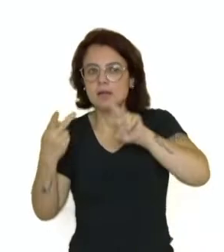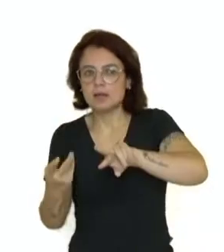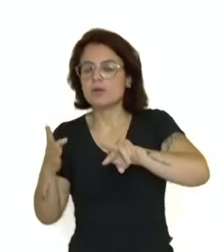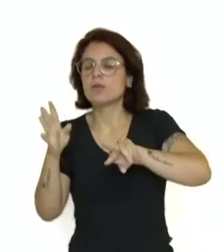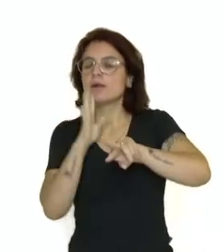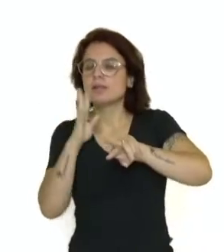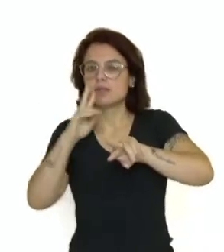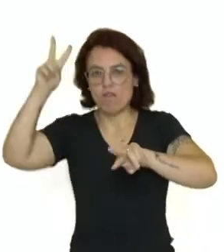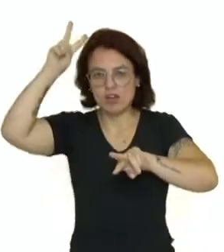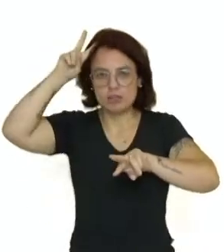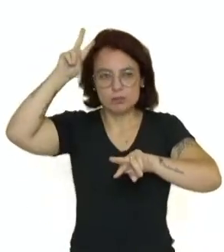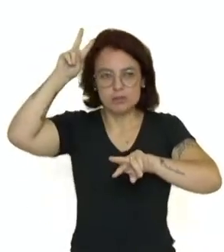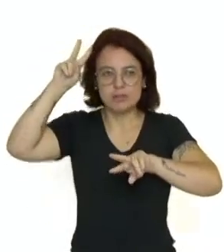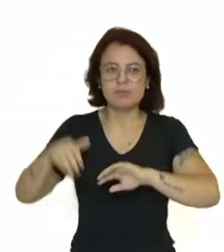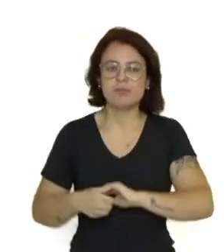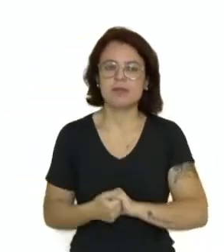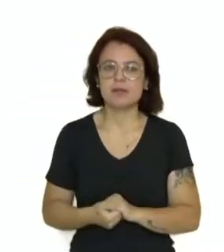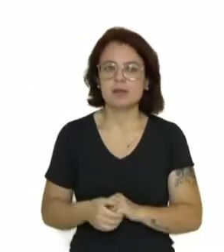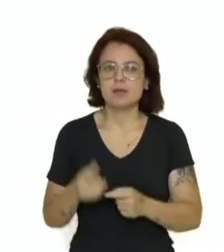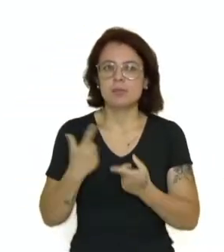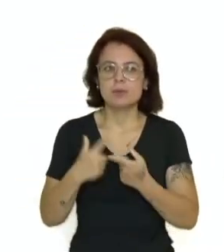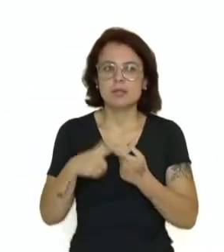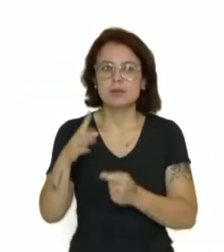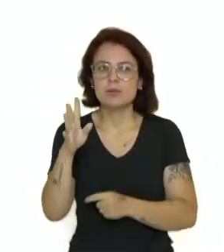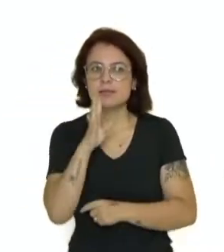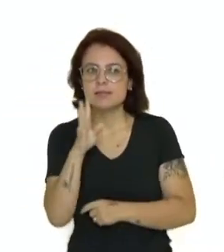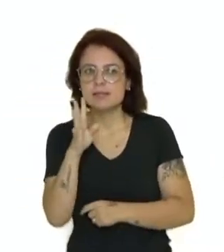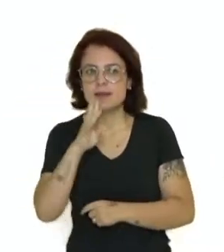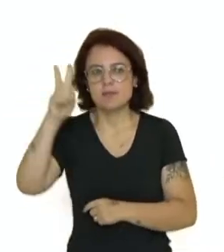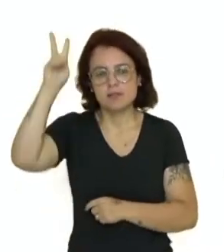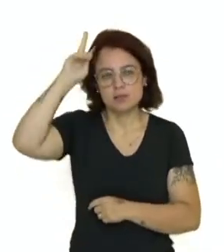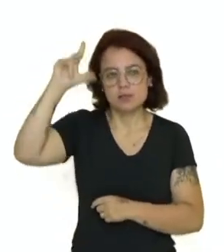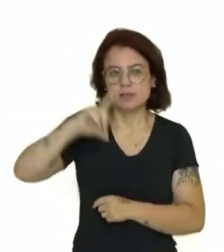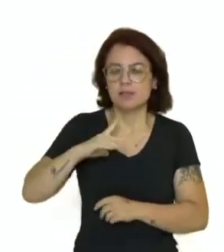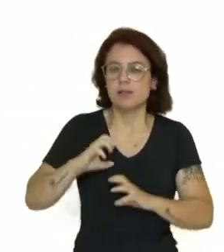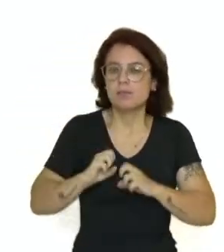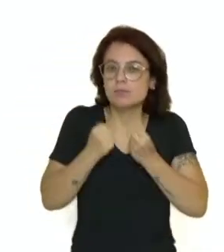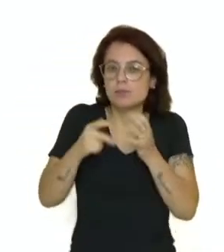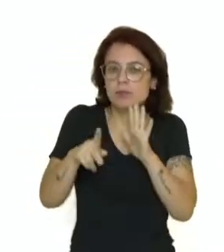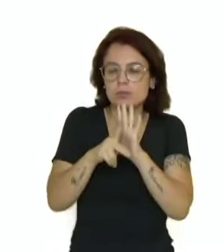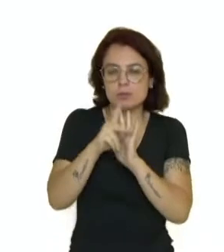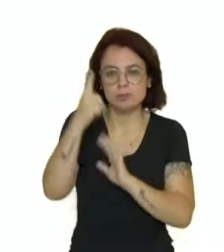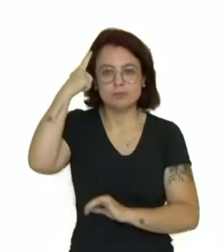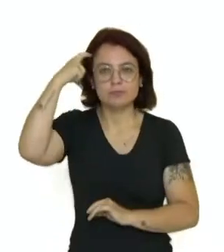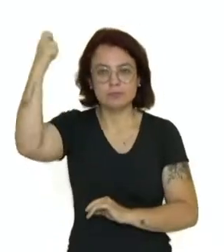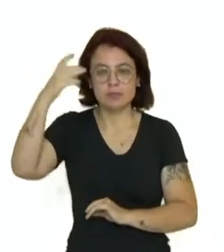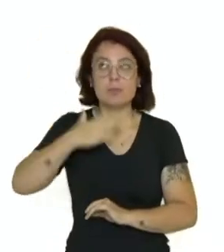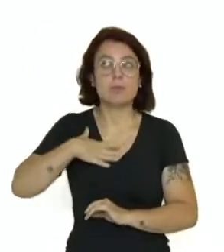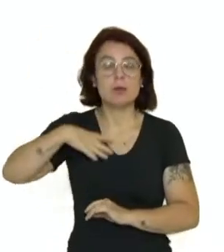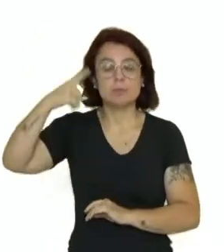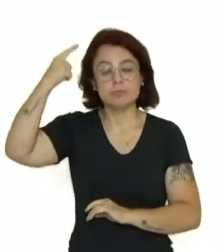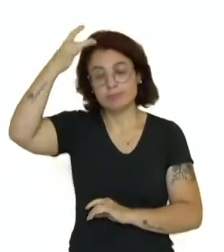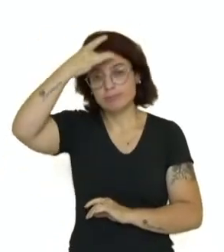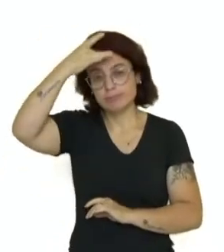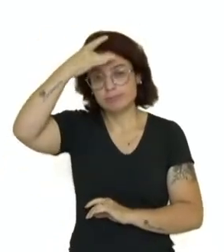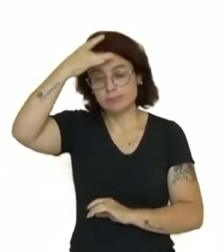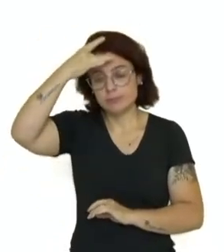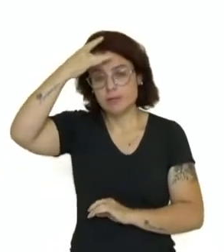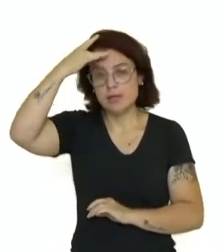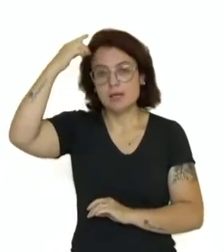é virtude, porque conhecer a virtude é uma disposição, né, intelectual, é o meu intelecto, a